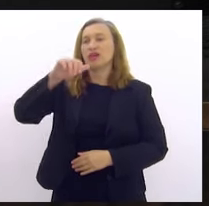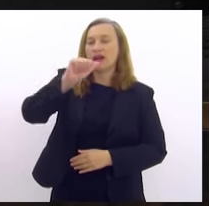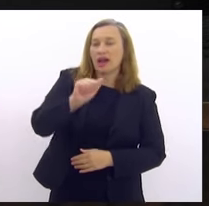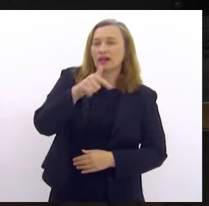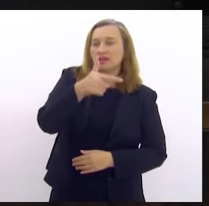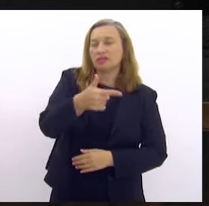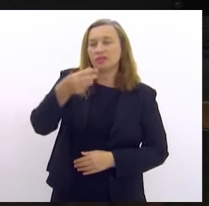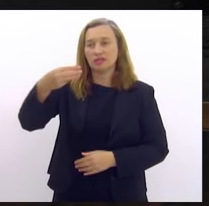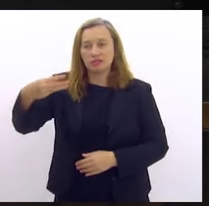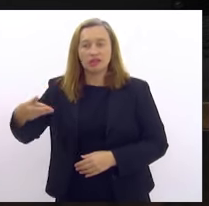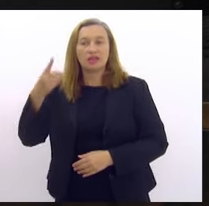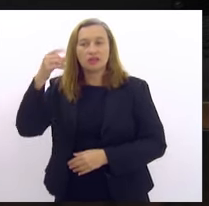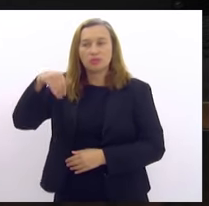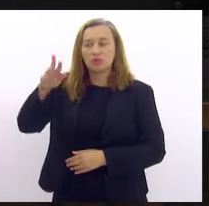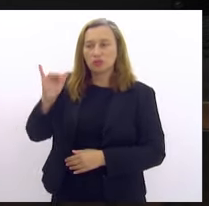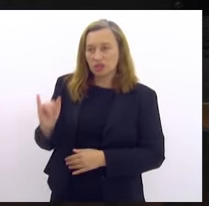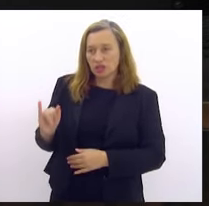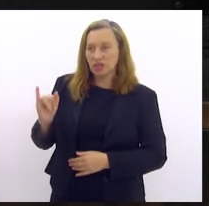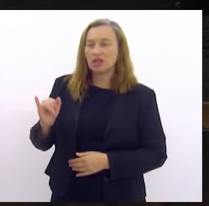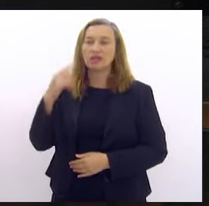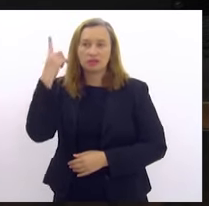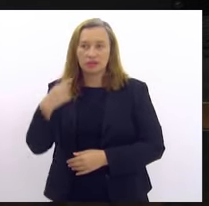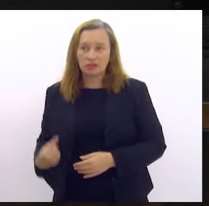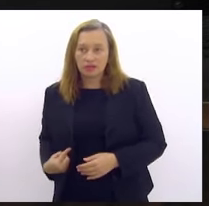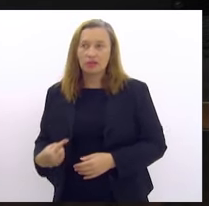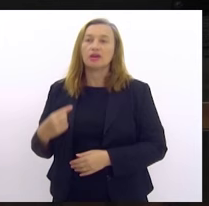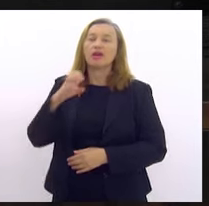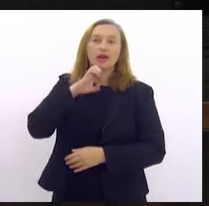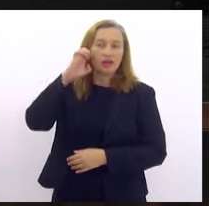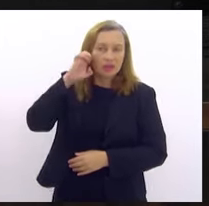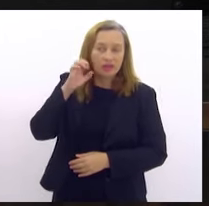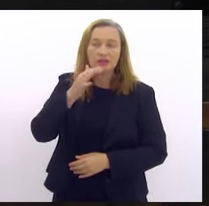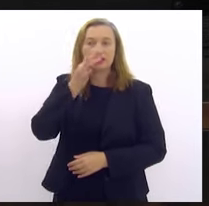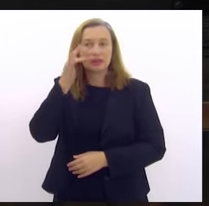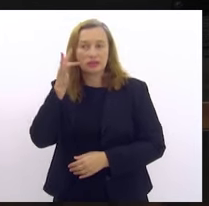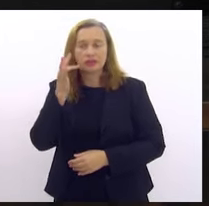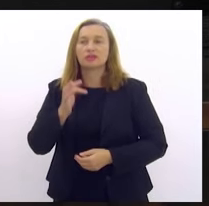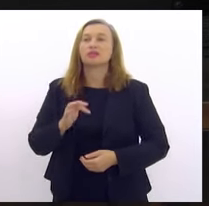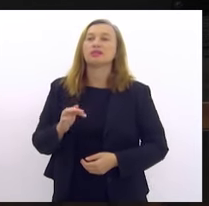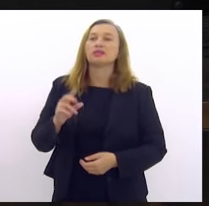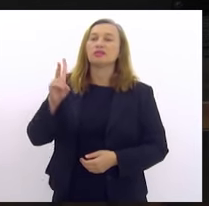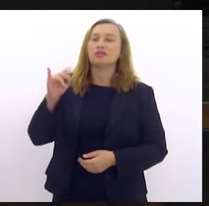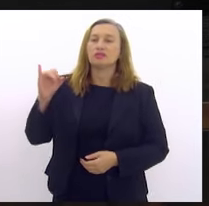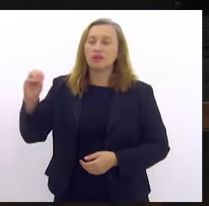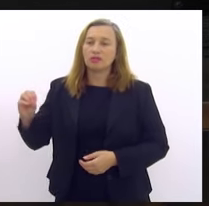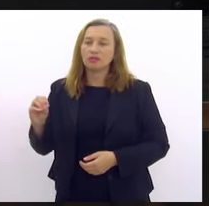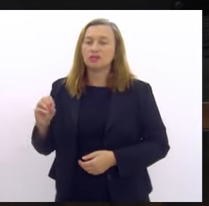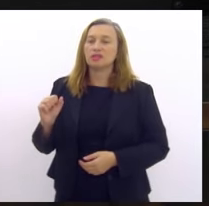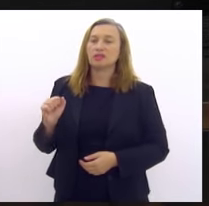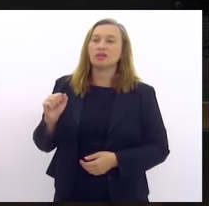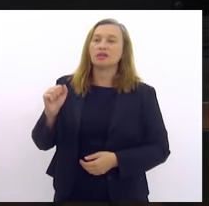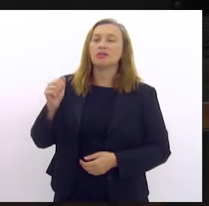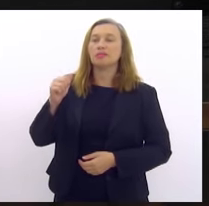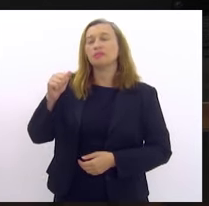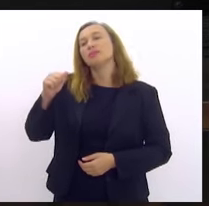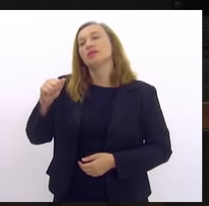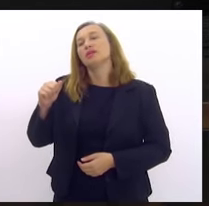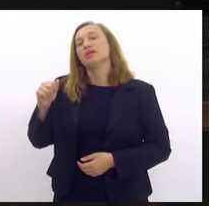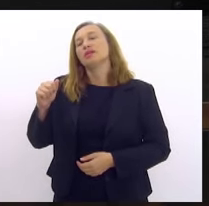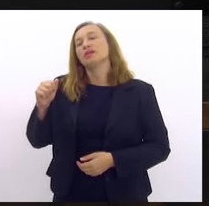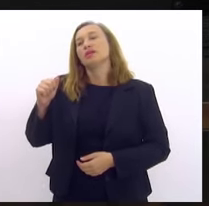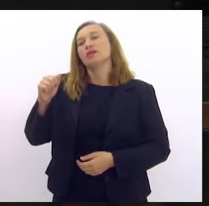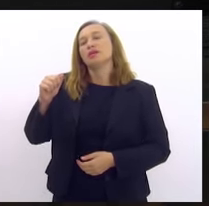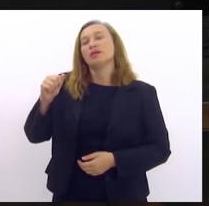dos deputados Munir Neto, Dani Balbi, Élica Takimoto, Flávio Serafini, Val Ceasa, Brazão, Marta Rocha, Fred